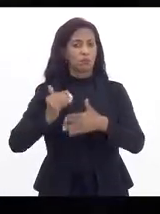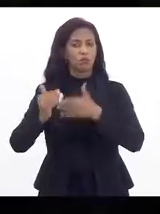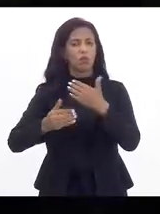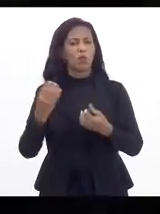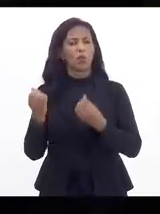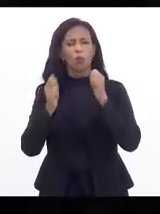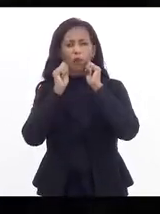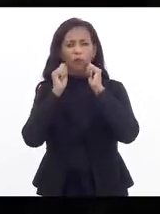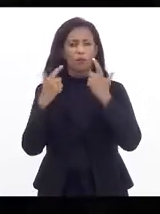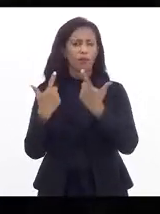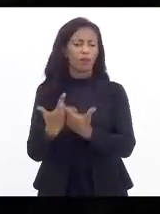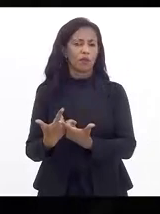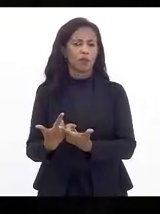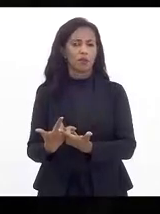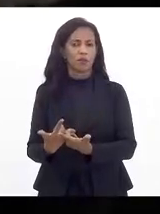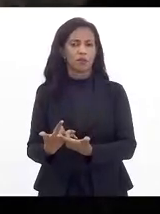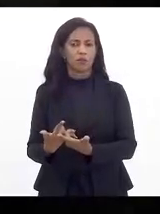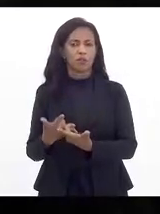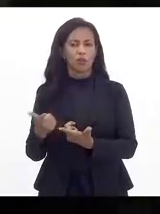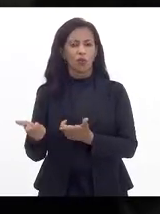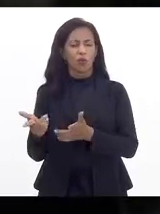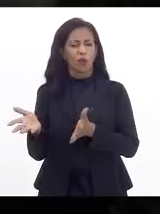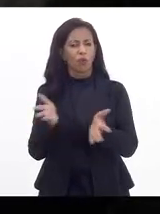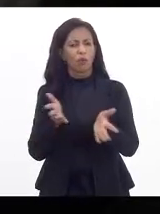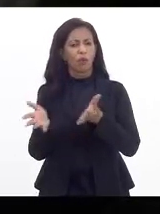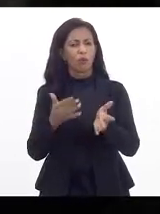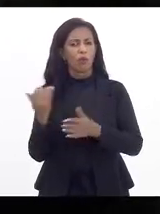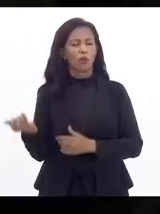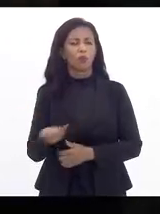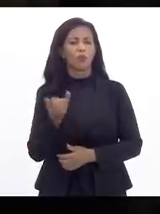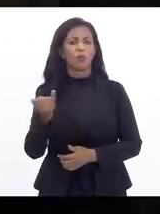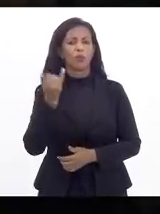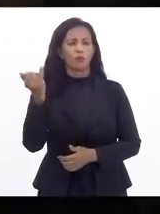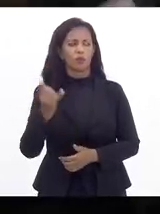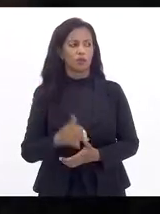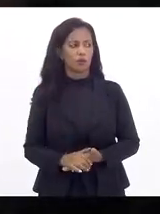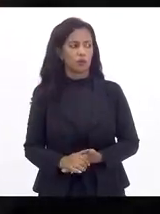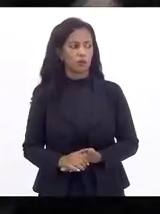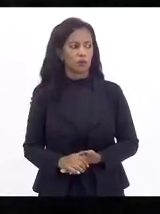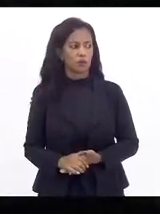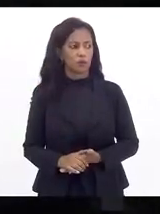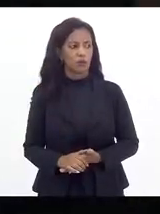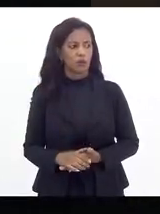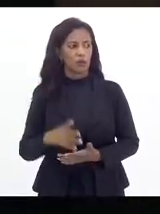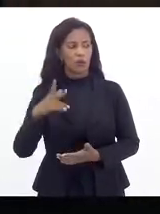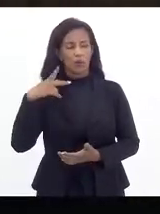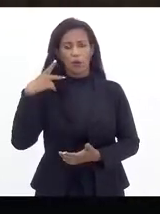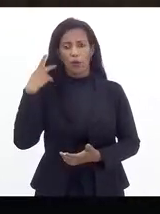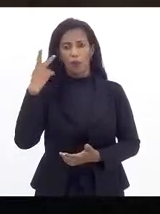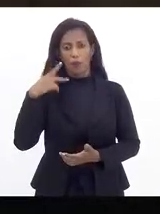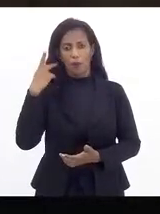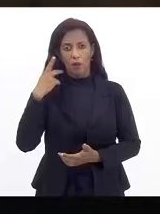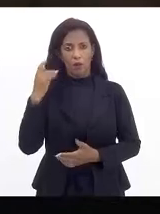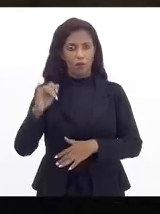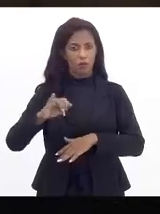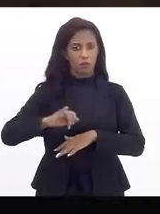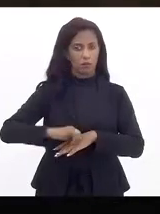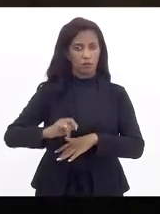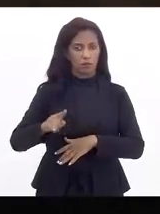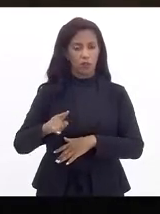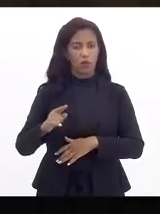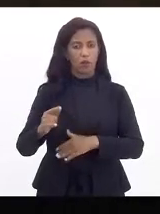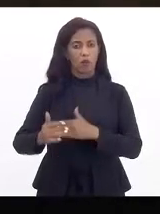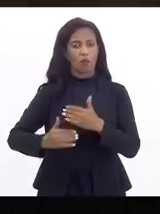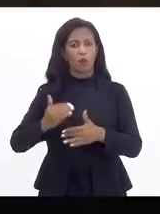Assembleia Legislativa foi uma interlocutora importante desse processo. O Parlamento Fluminense foi decisivo para